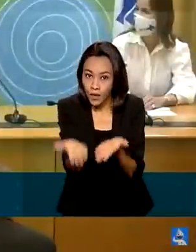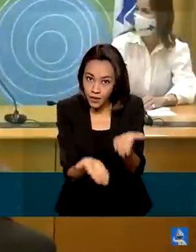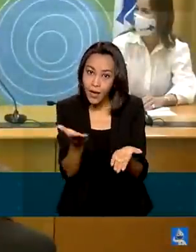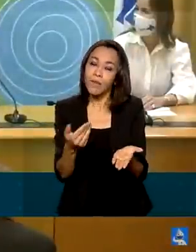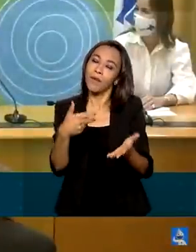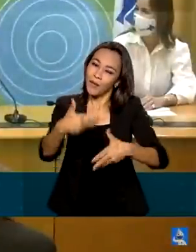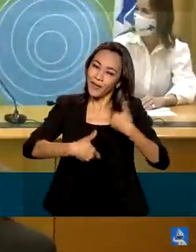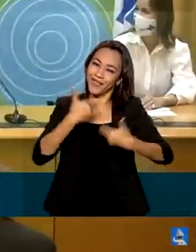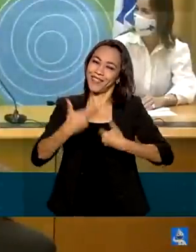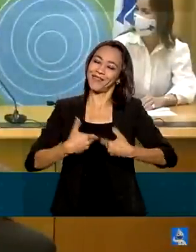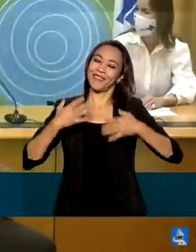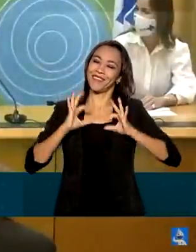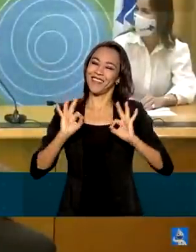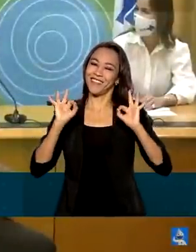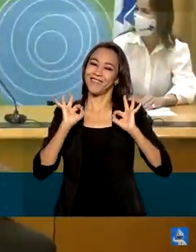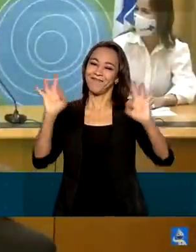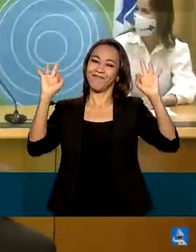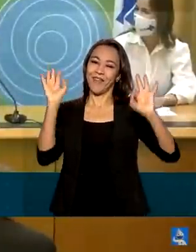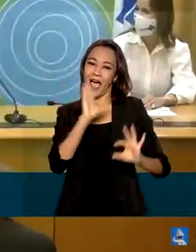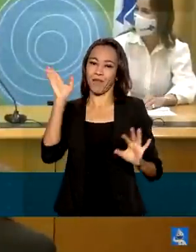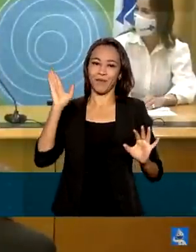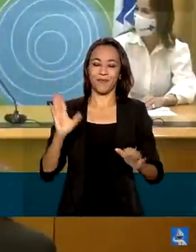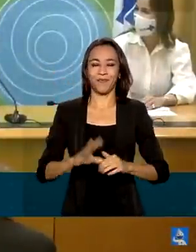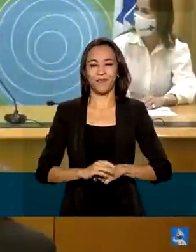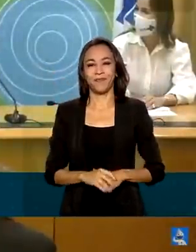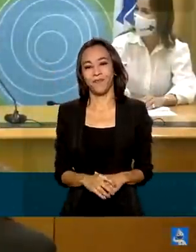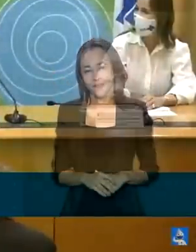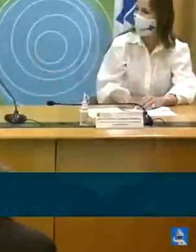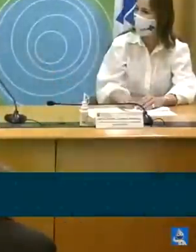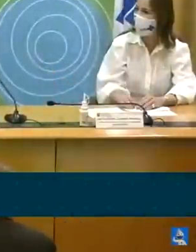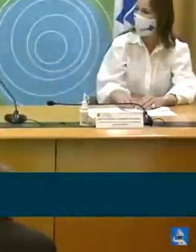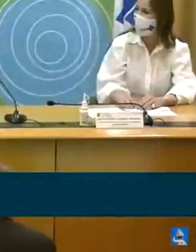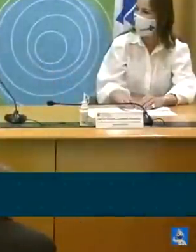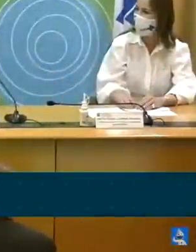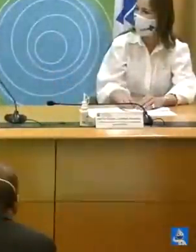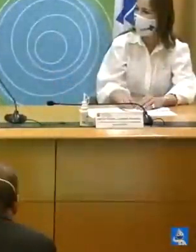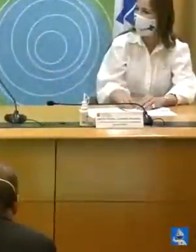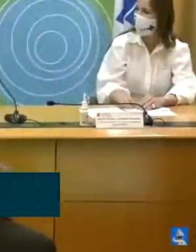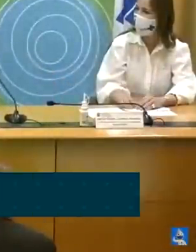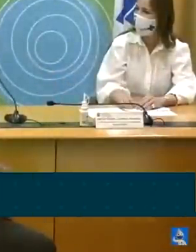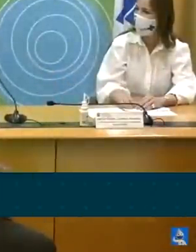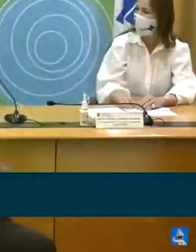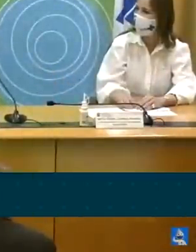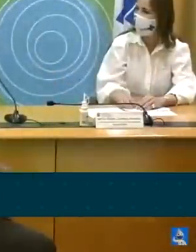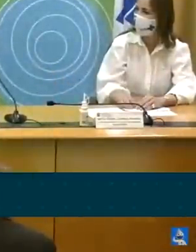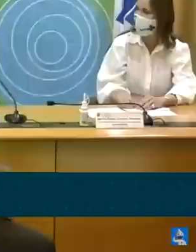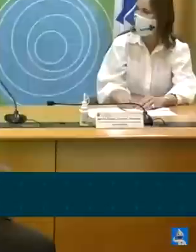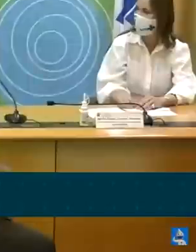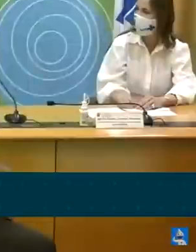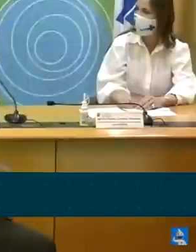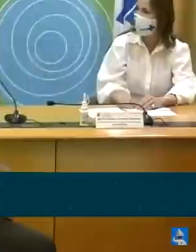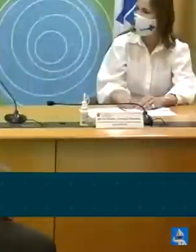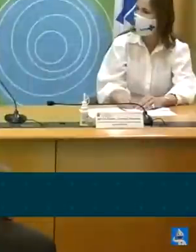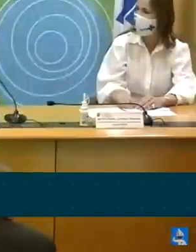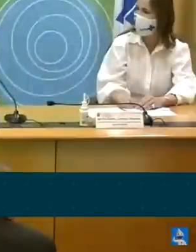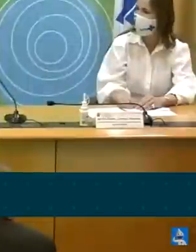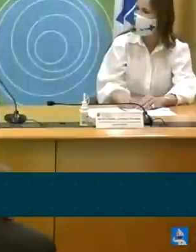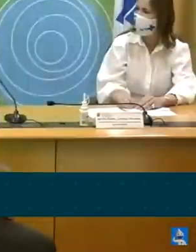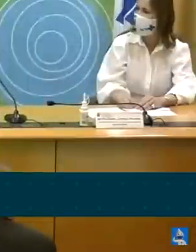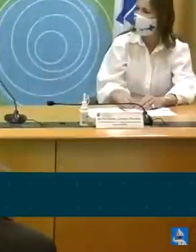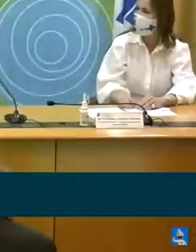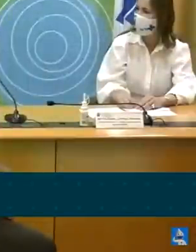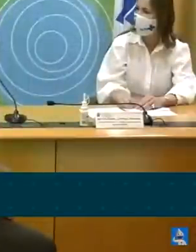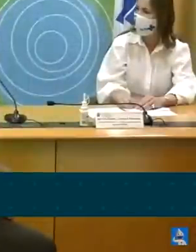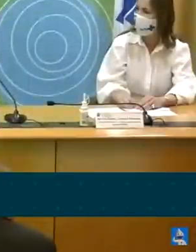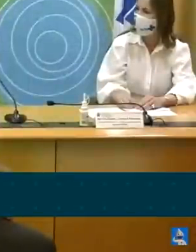atendimento seja mais rápido. Ampliar a possibilidade dos diagnósticos, porque nós vamos capacitar melhor